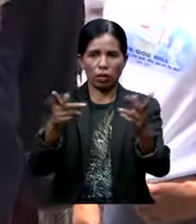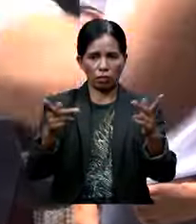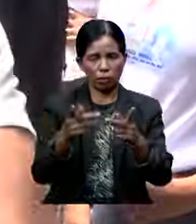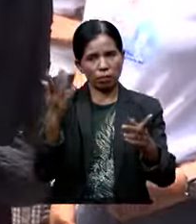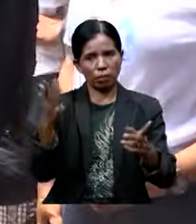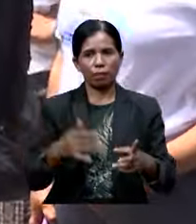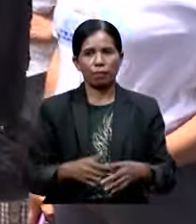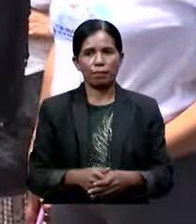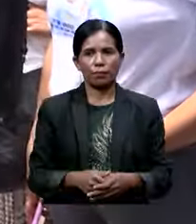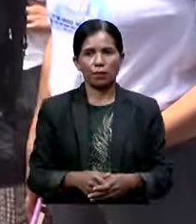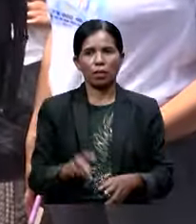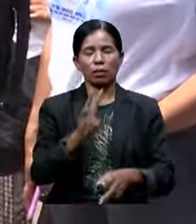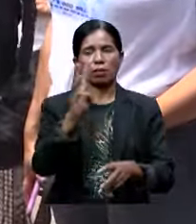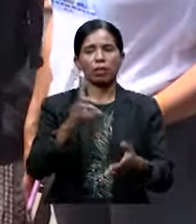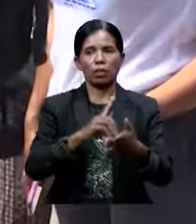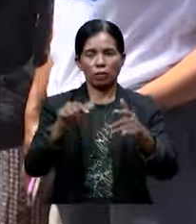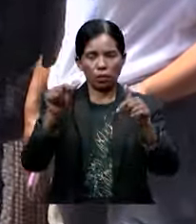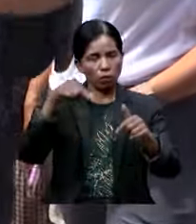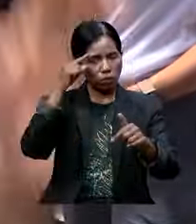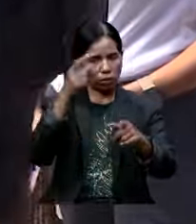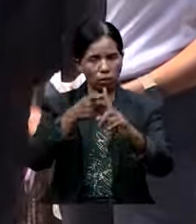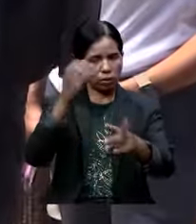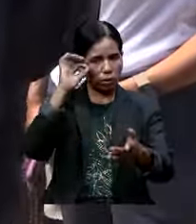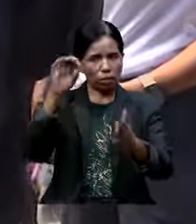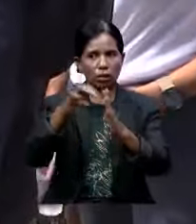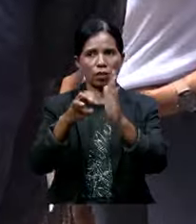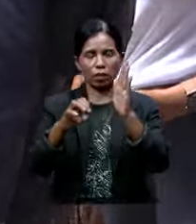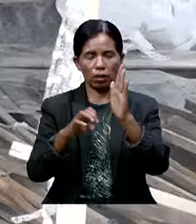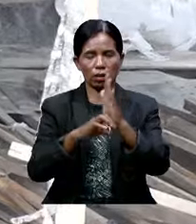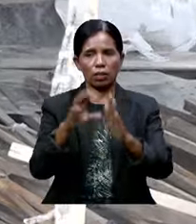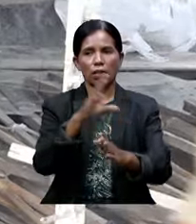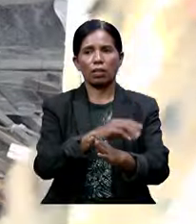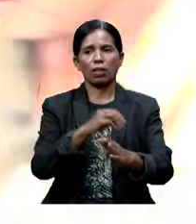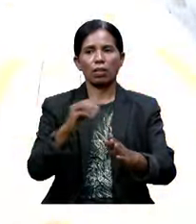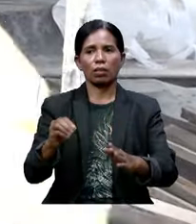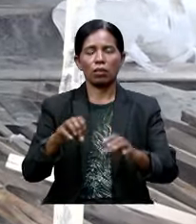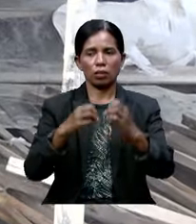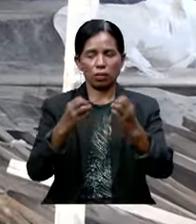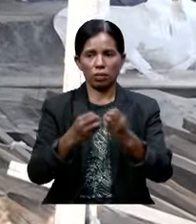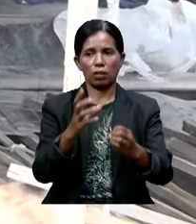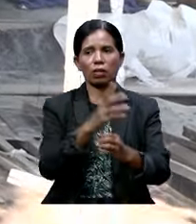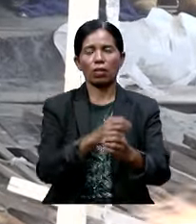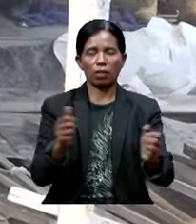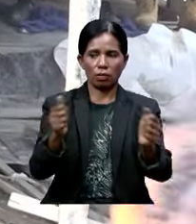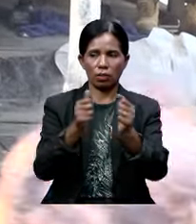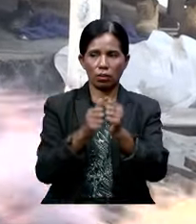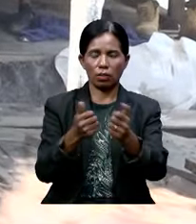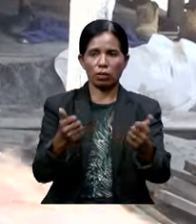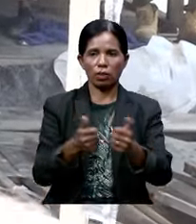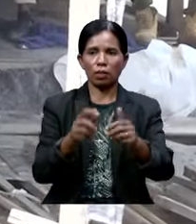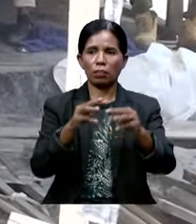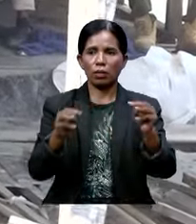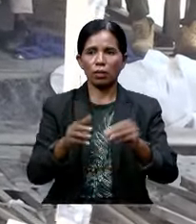refere. Nune e quarta semana ne, governo lhe russo secretário estado assunto toponímia na organização urbana muito com a autoridade município